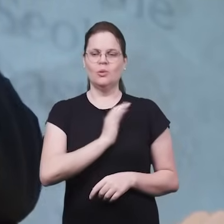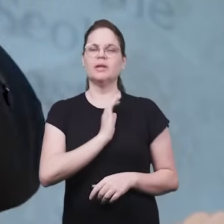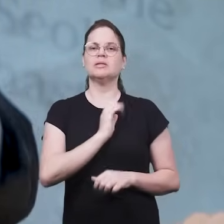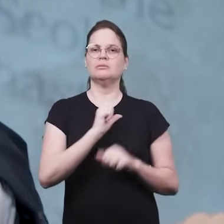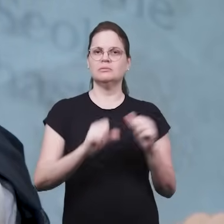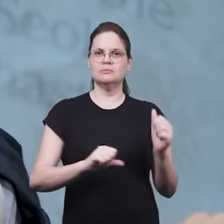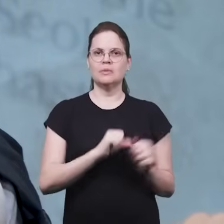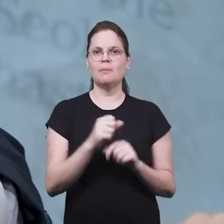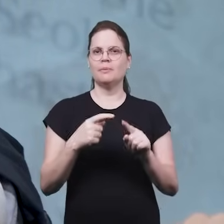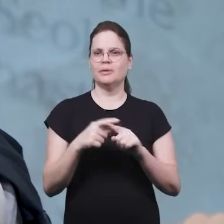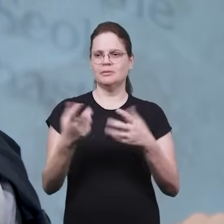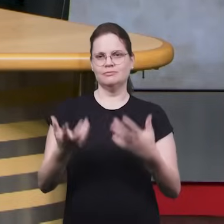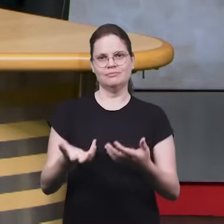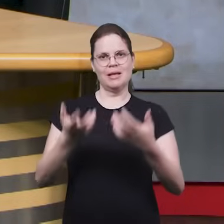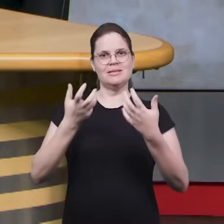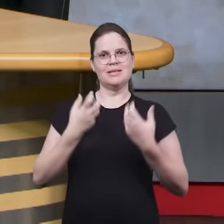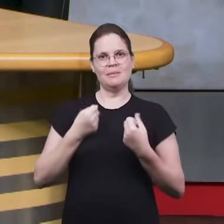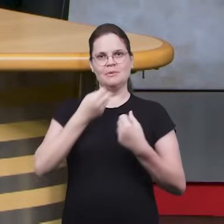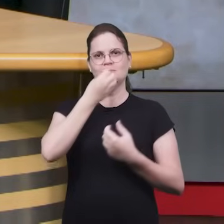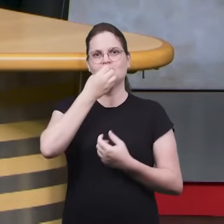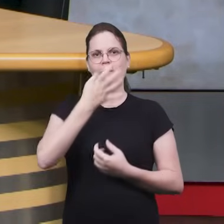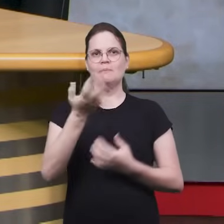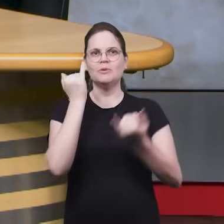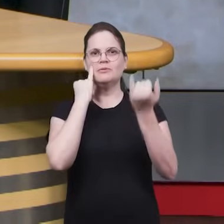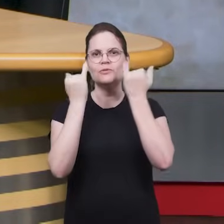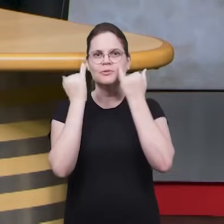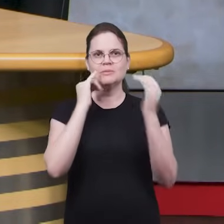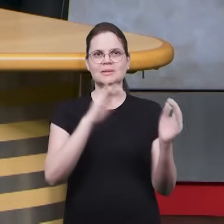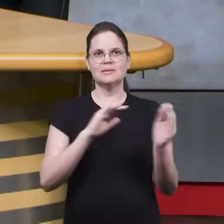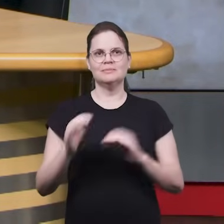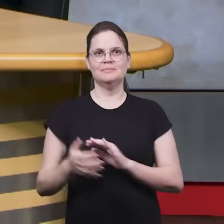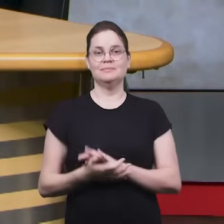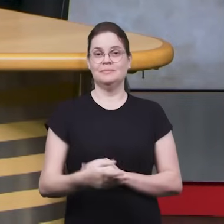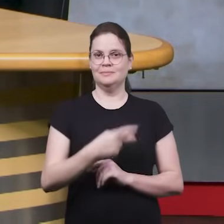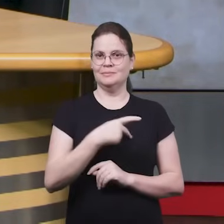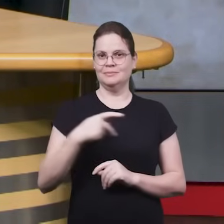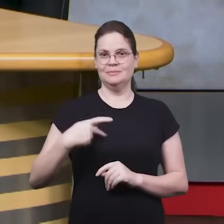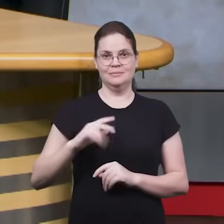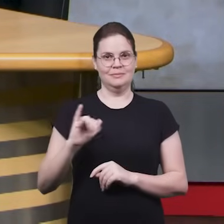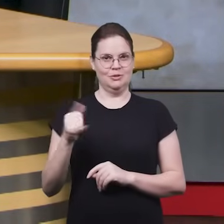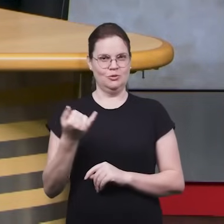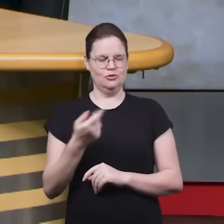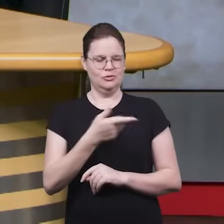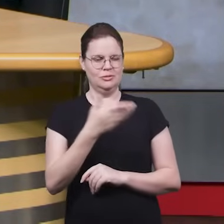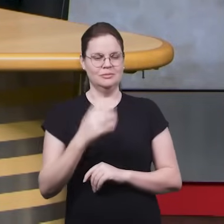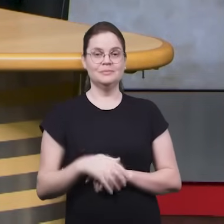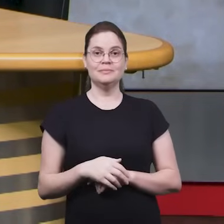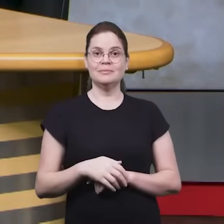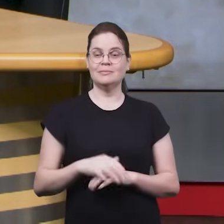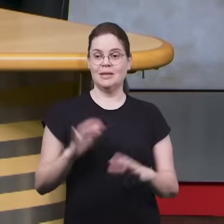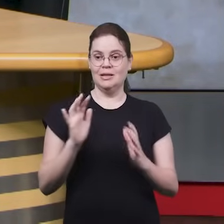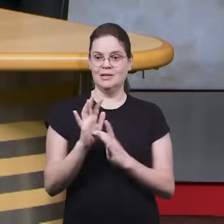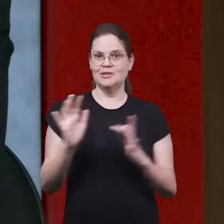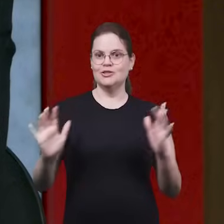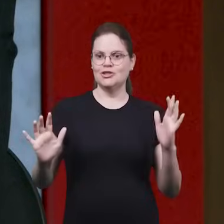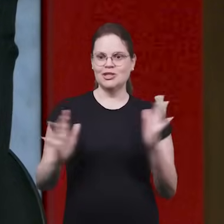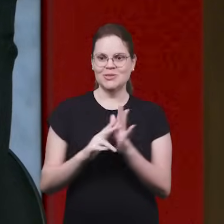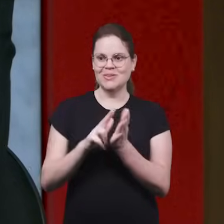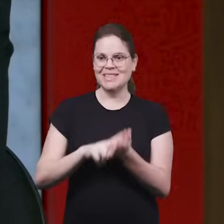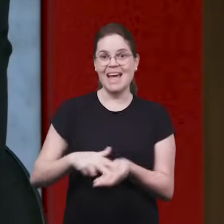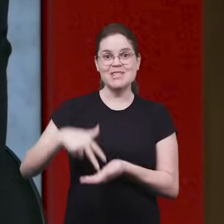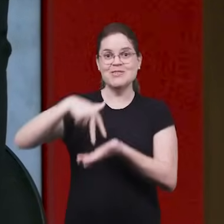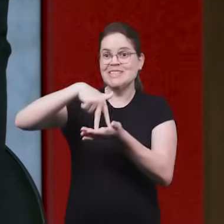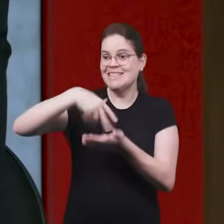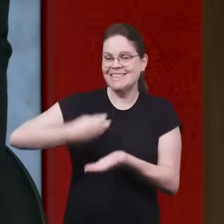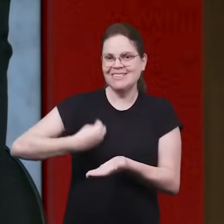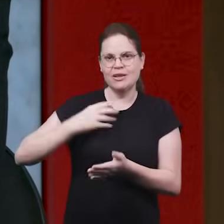daquele que está recebendo essa comunicação. Pastor Josias, ele ressuscitou. Foi uma palavra que ecoa até hoje